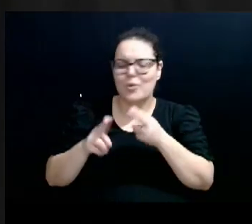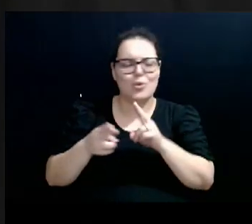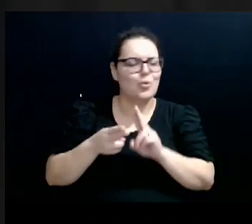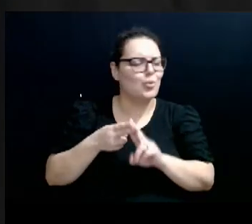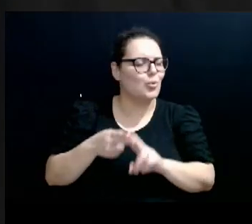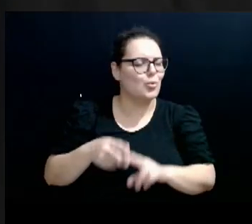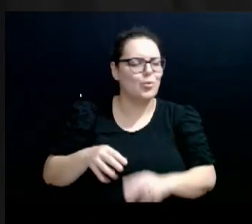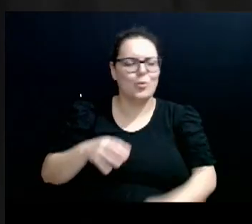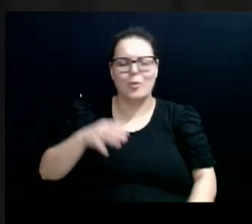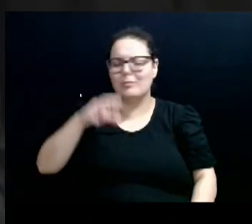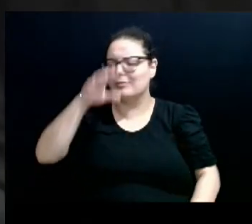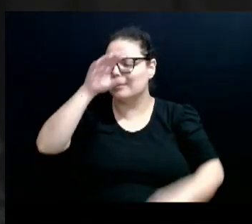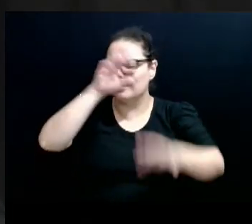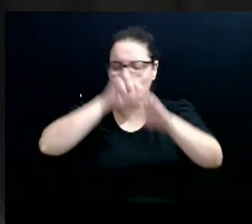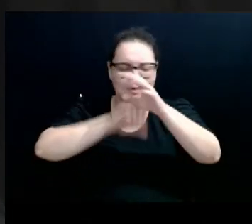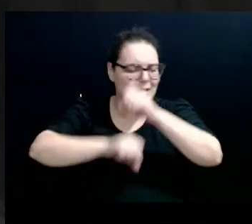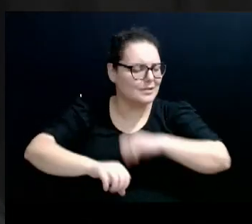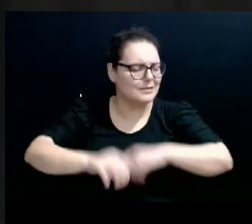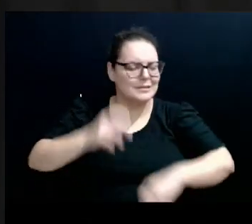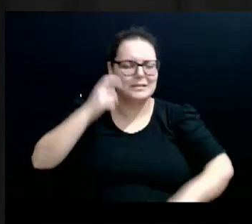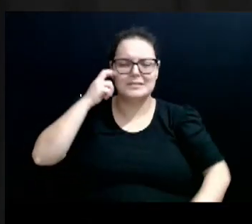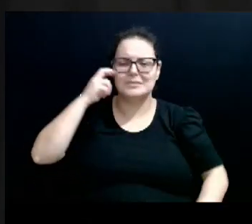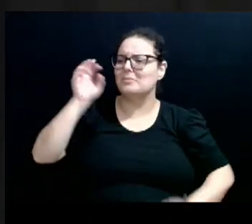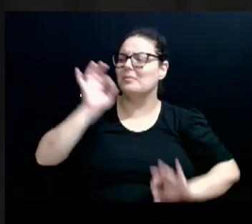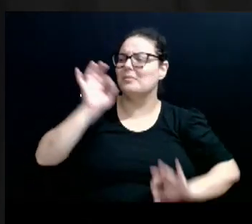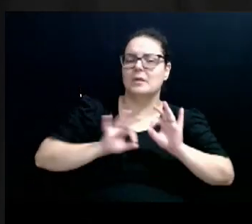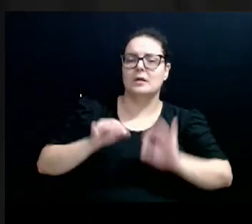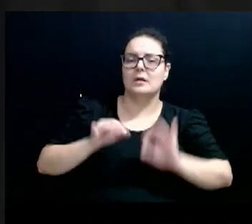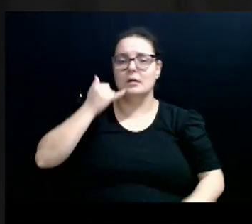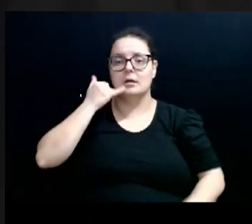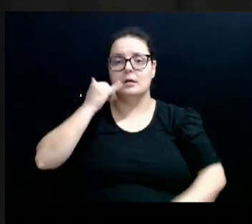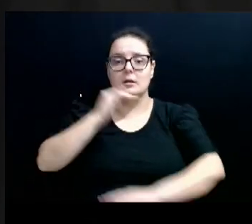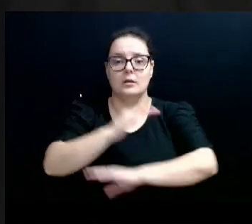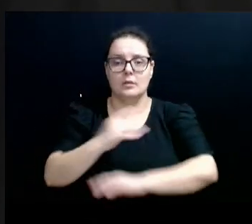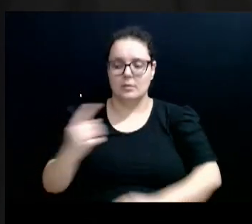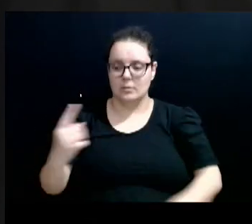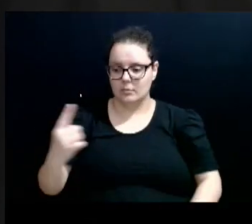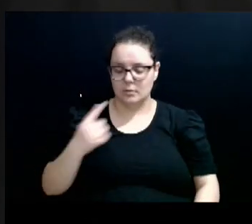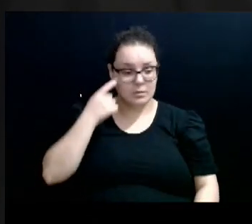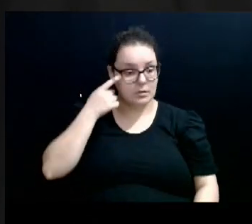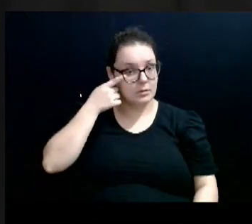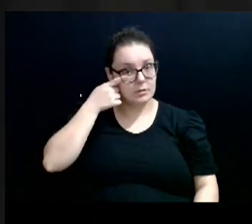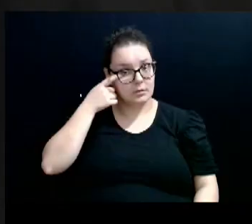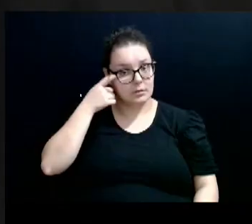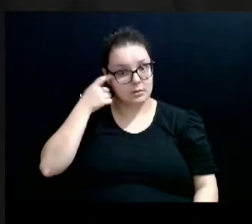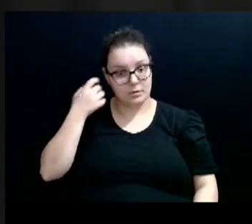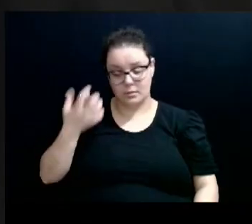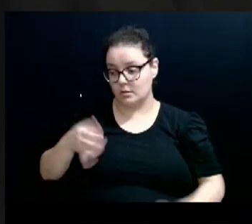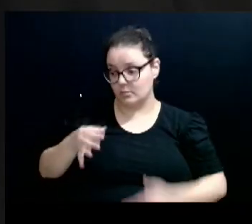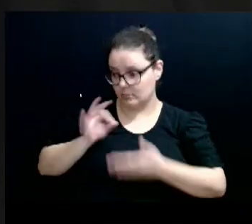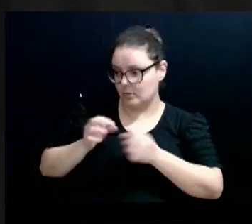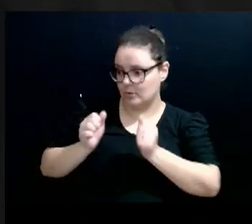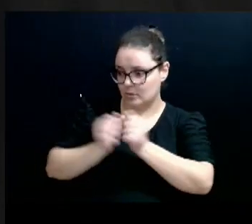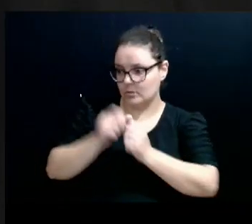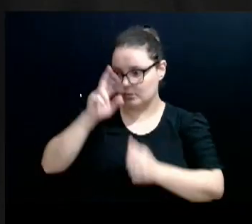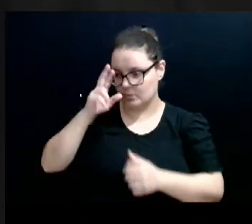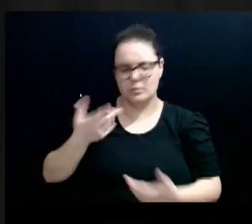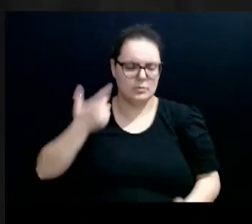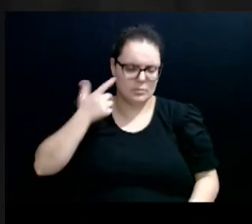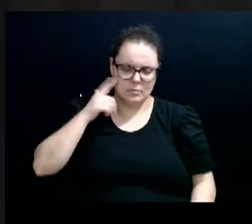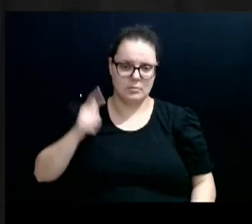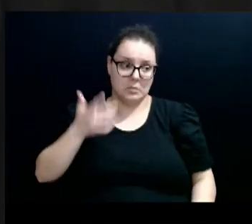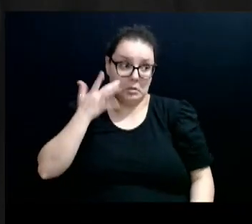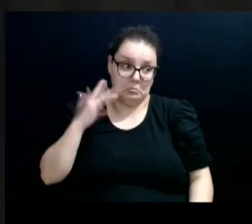preparadíssima. E ela ligou aqui na Câmara e me procurou, queria tomar um café com o senhor. Eu falei, claro, mas nem sabia do que se tratava. E